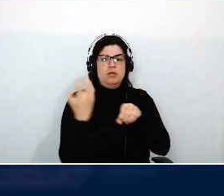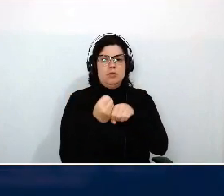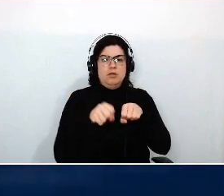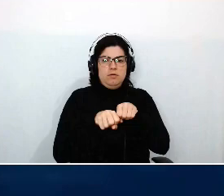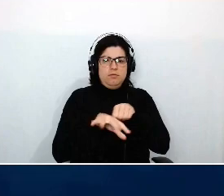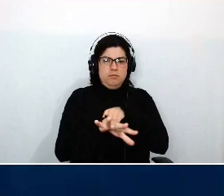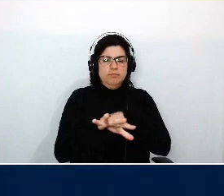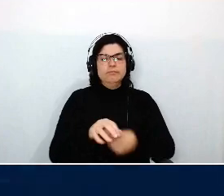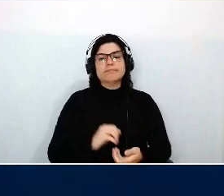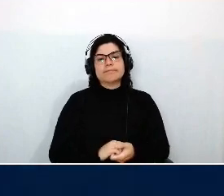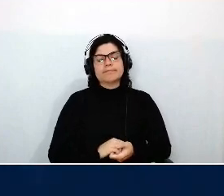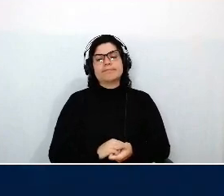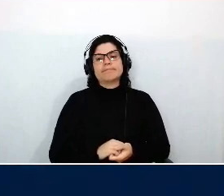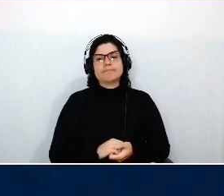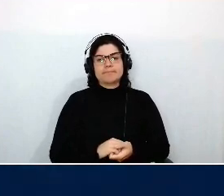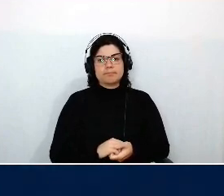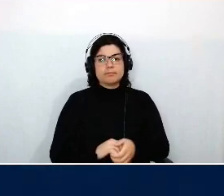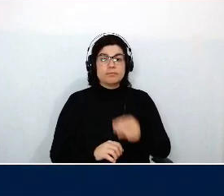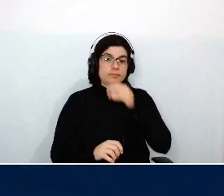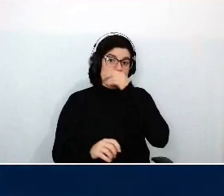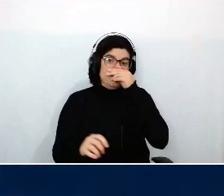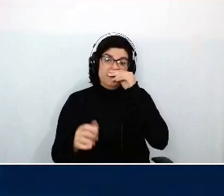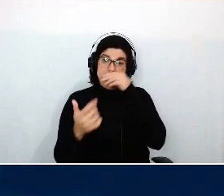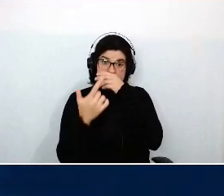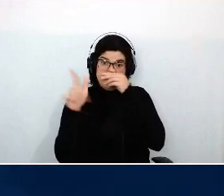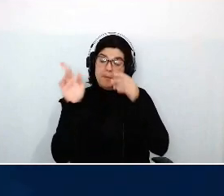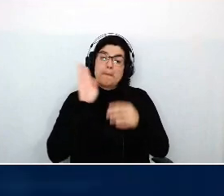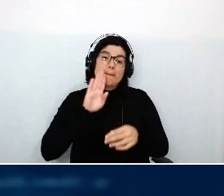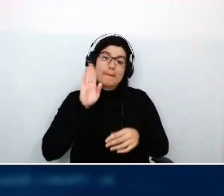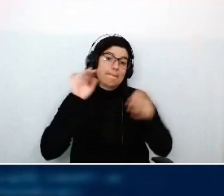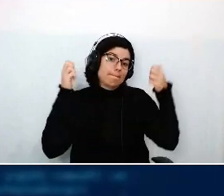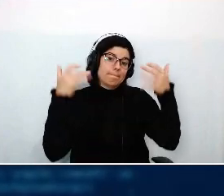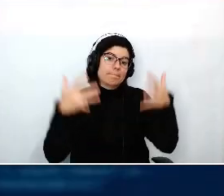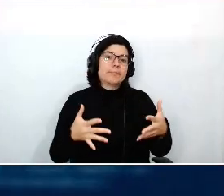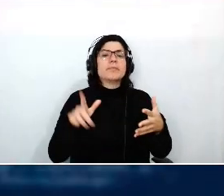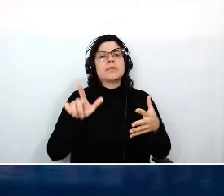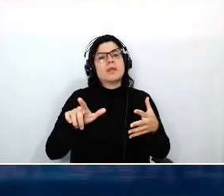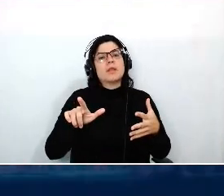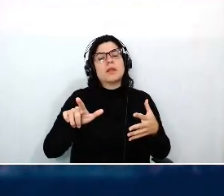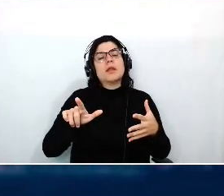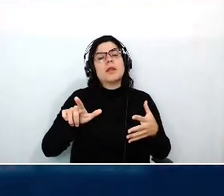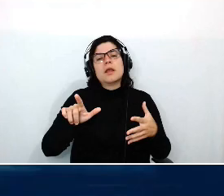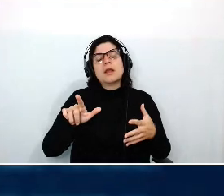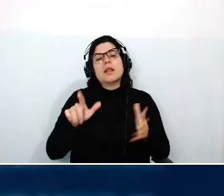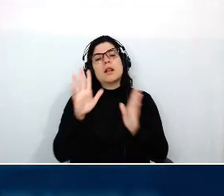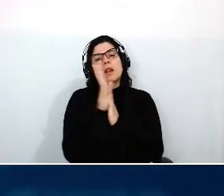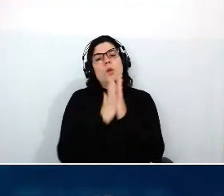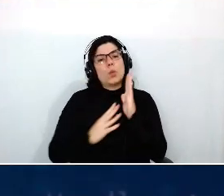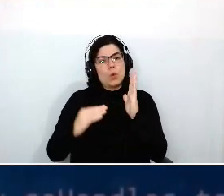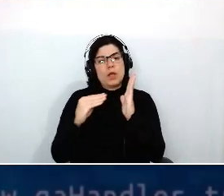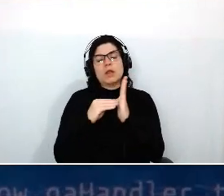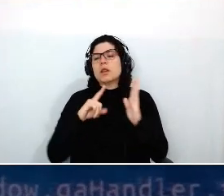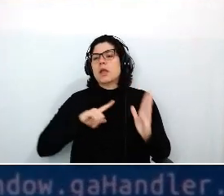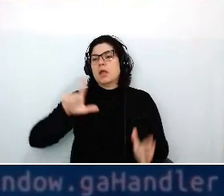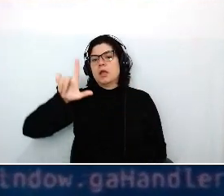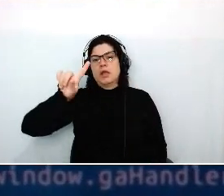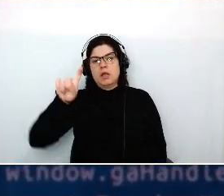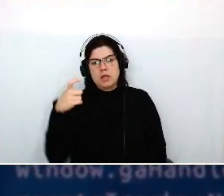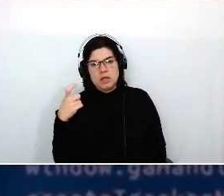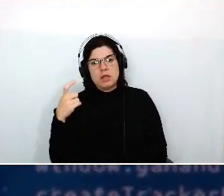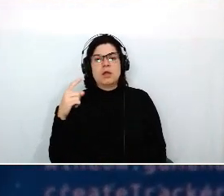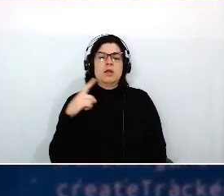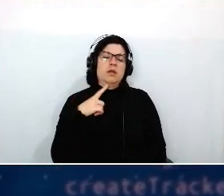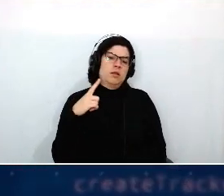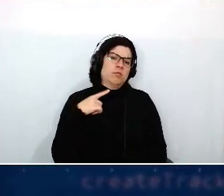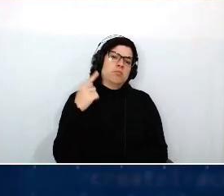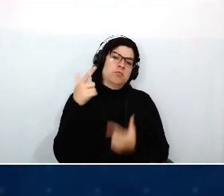É, uma coisa legal de falar é que o Lisp ele é uma família de linguagens, assim como o Linux. Né? Você não fala, tem o Linux instalado. Você tem Ubuntu, Slackware, Mint,